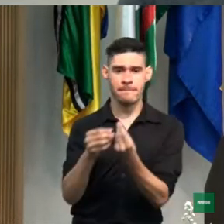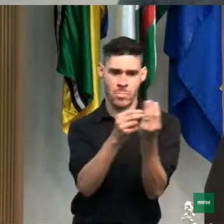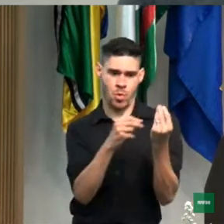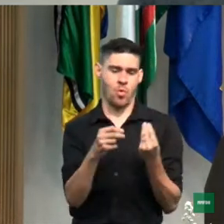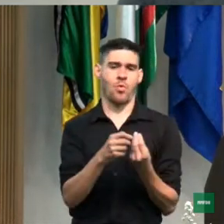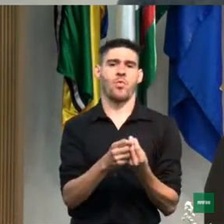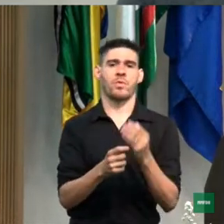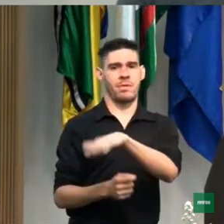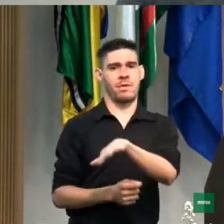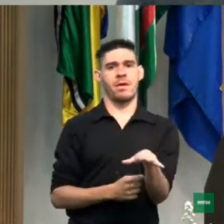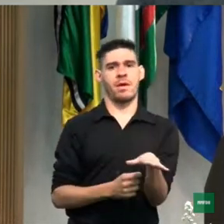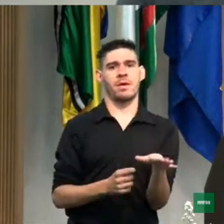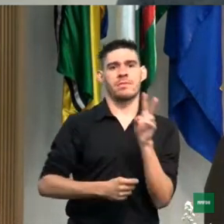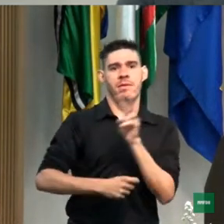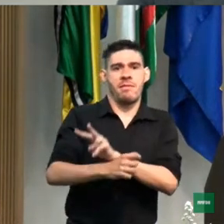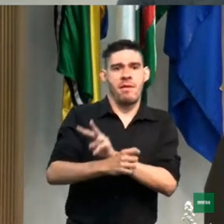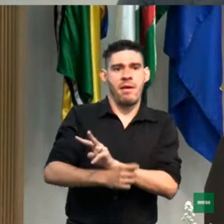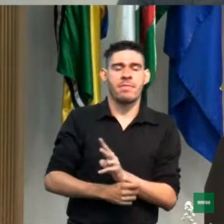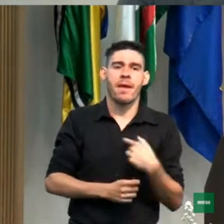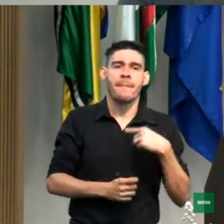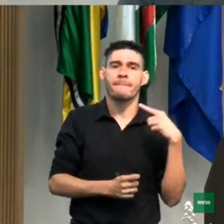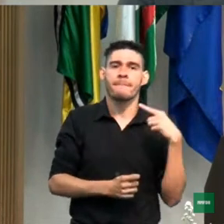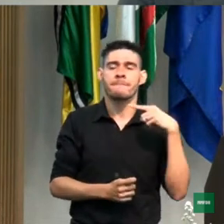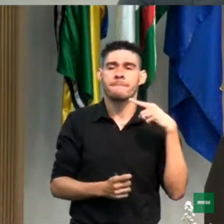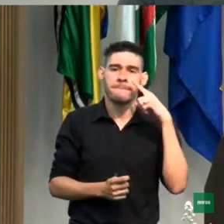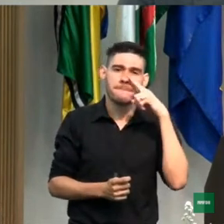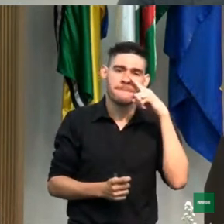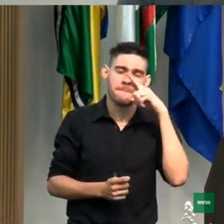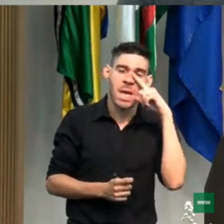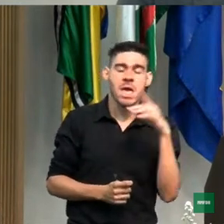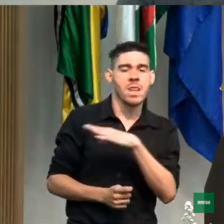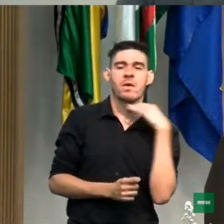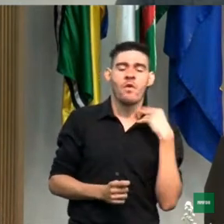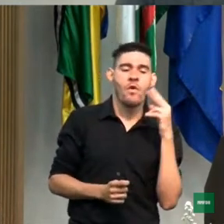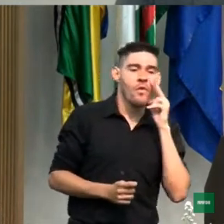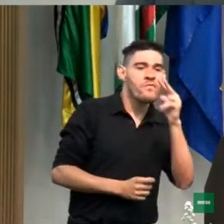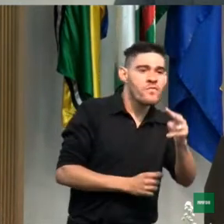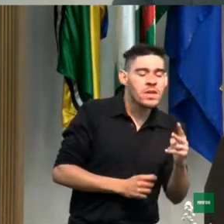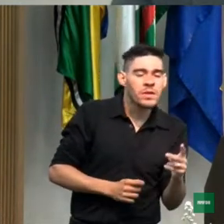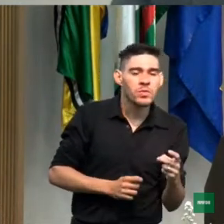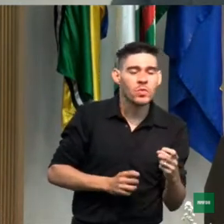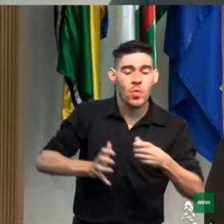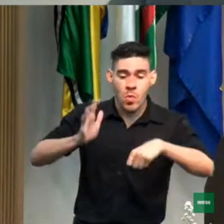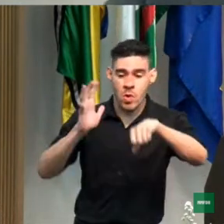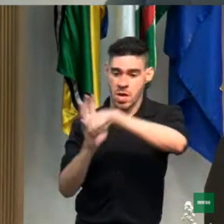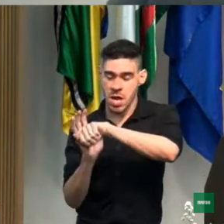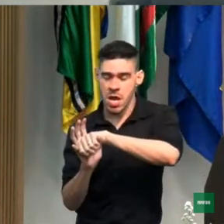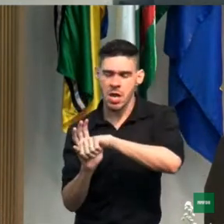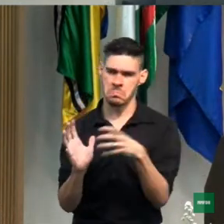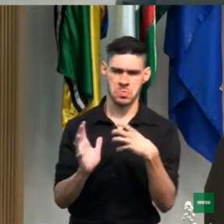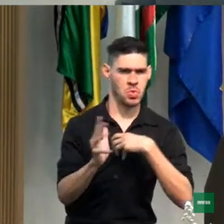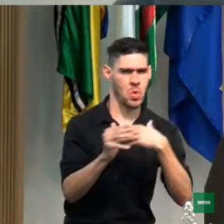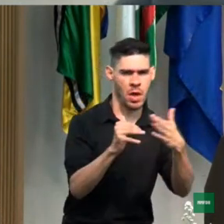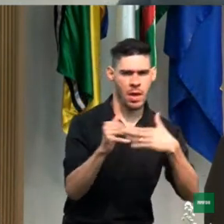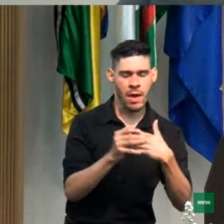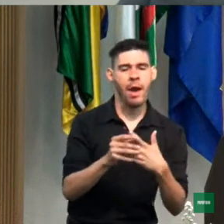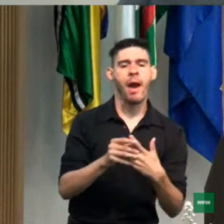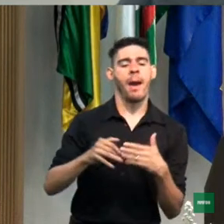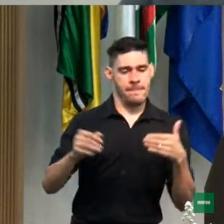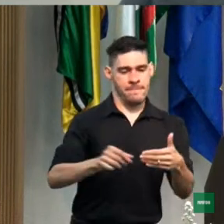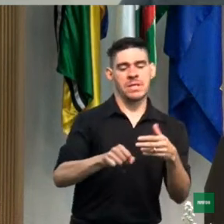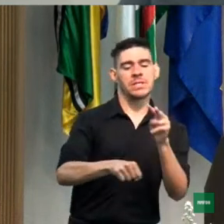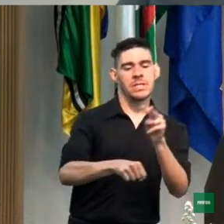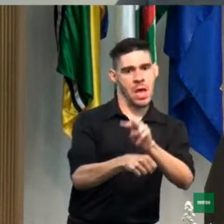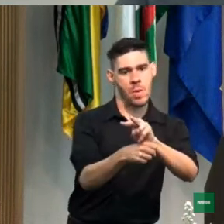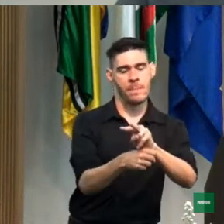ou testemunharam um crime, ou viram uma situação, estão ameaçados de morte e o ministério protege. Será que um